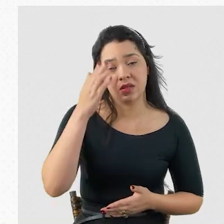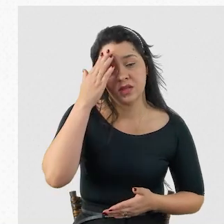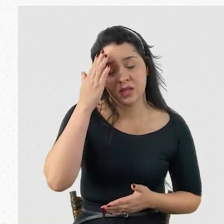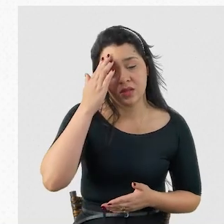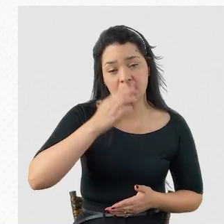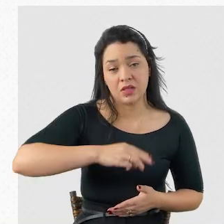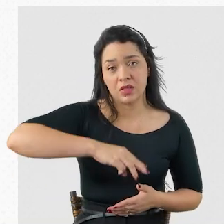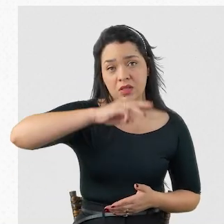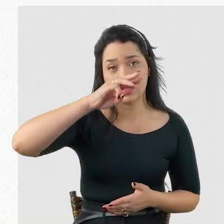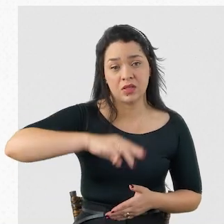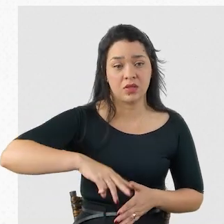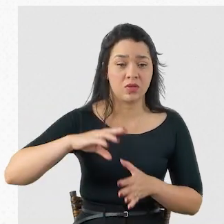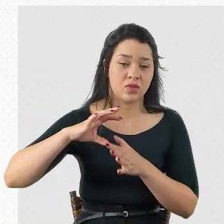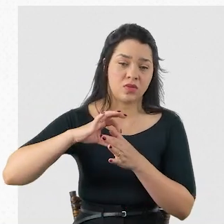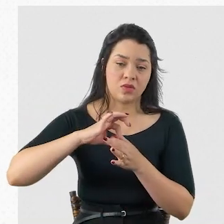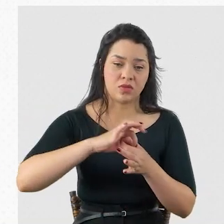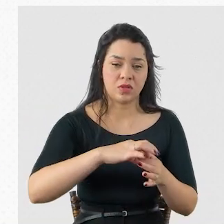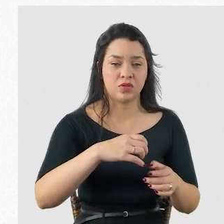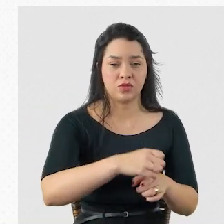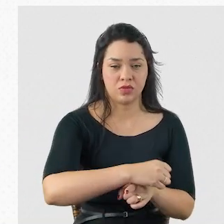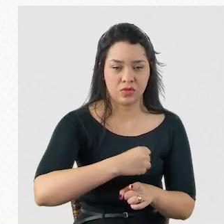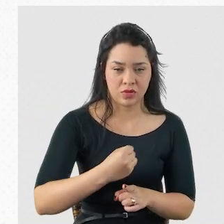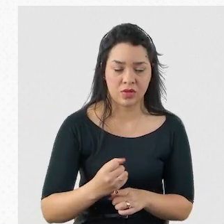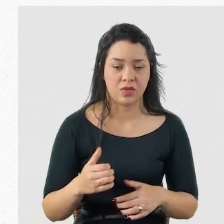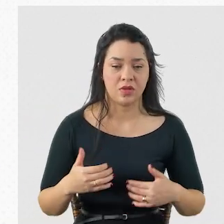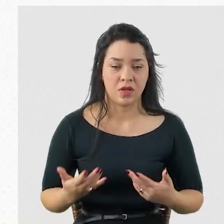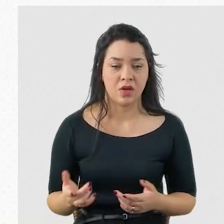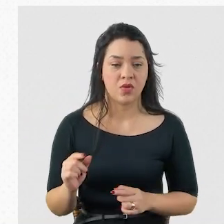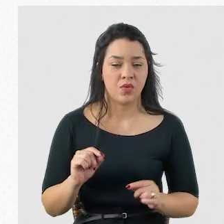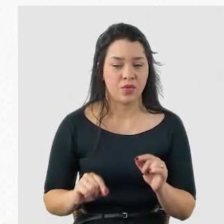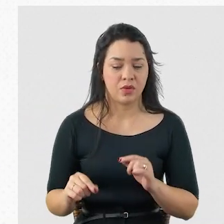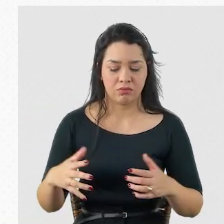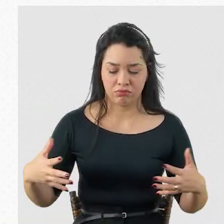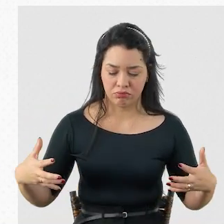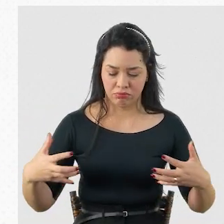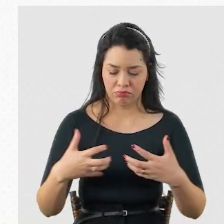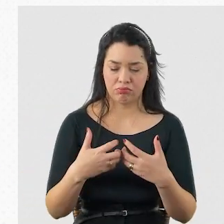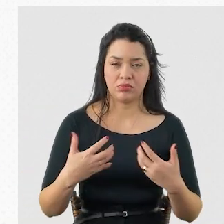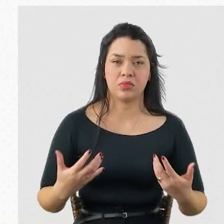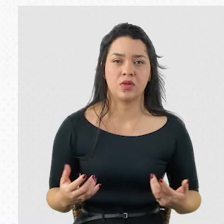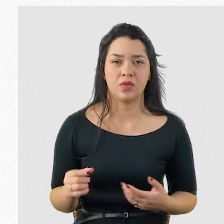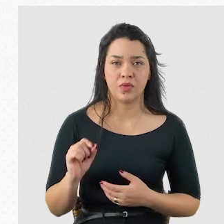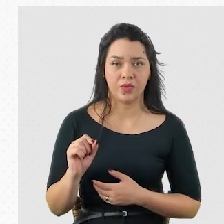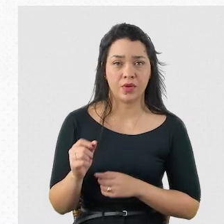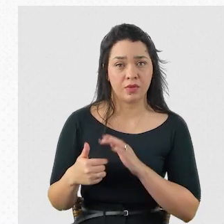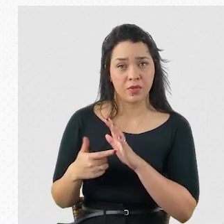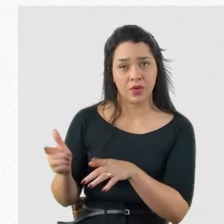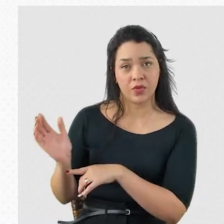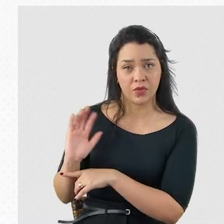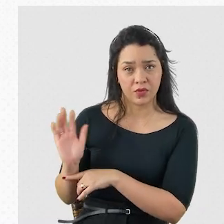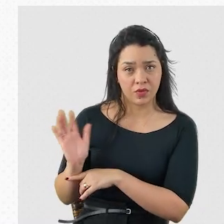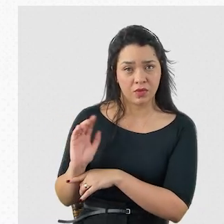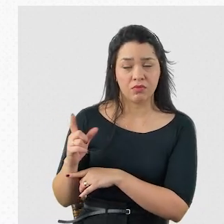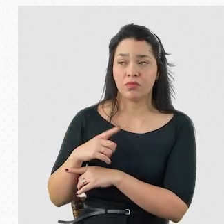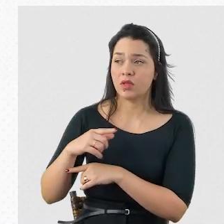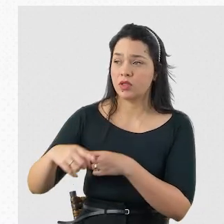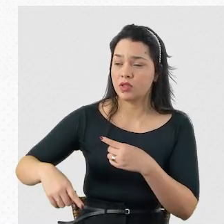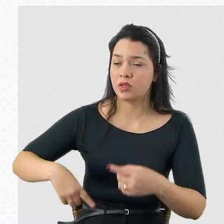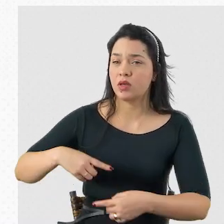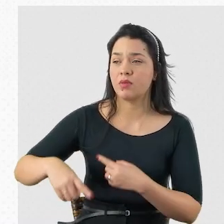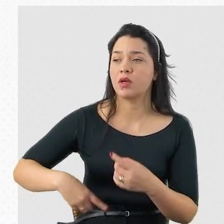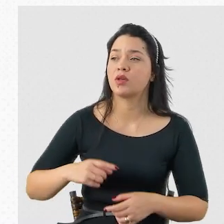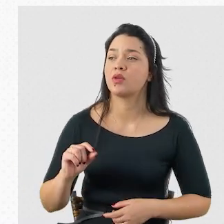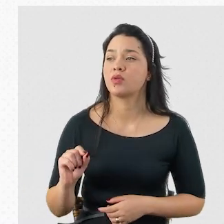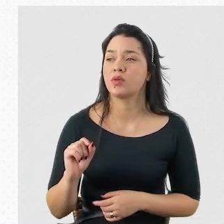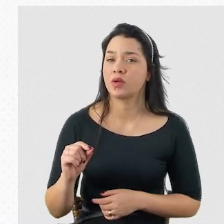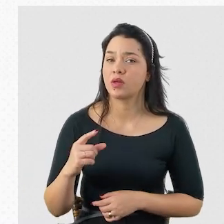é no contexto social e aí o embate gigantesco. Ela expõe, o filme no caso, expõe essa dinâmica de